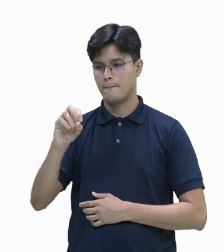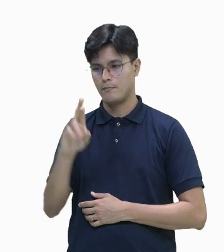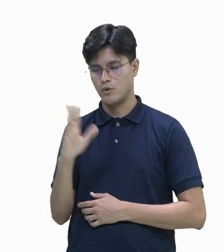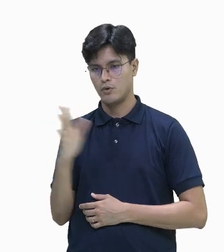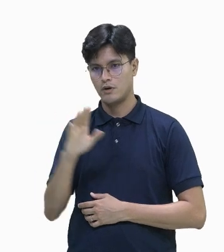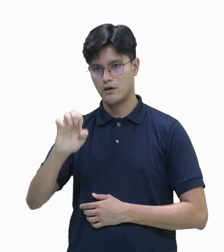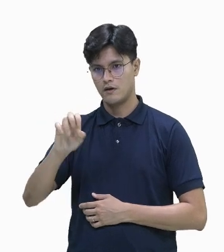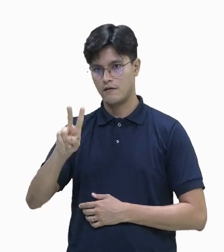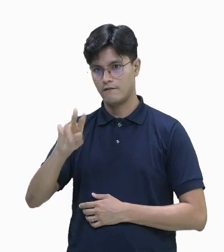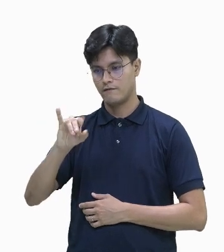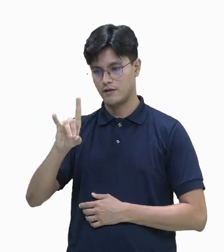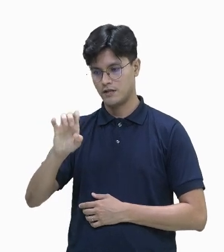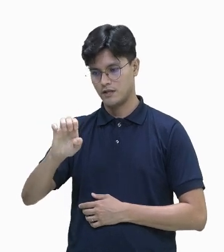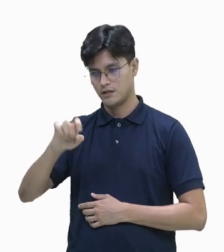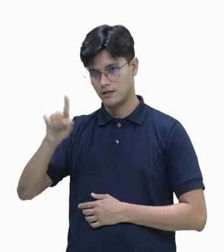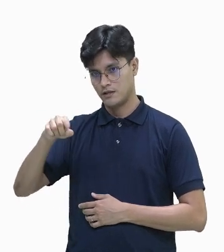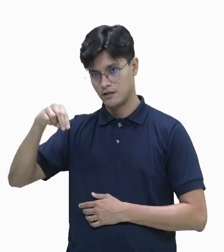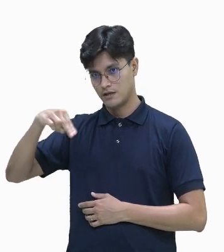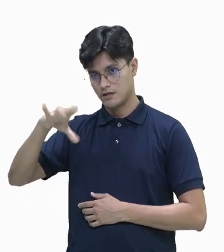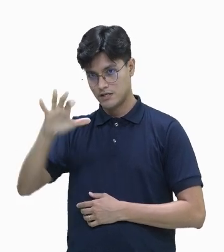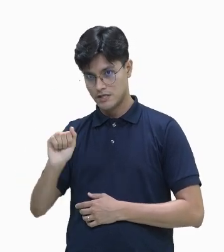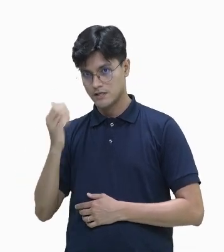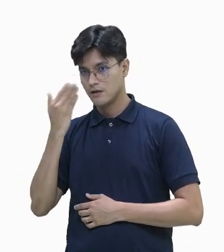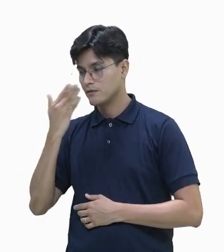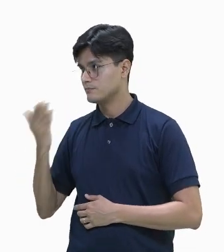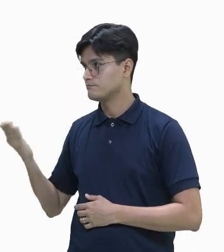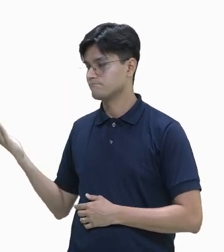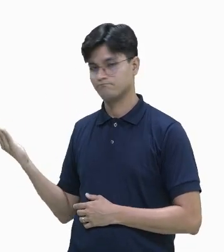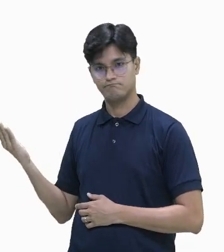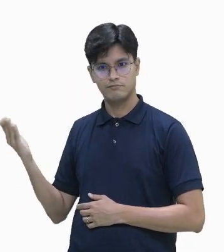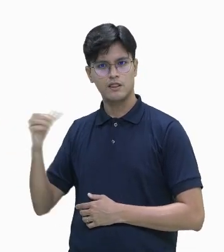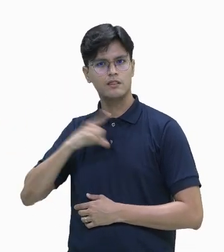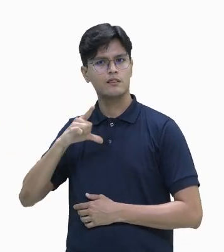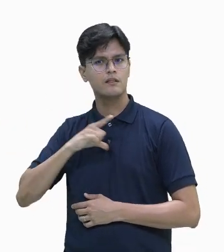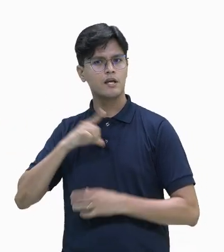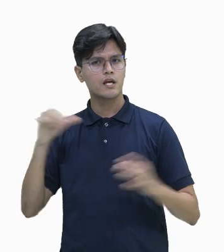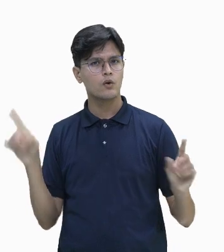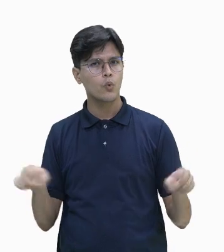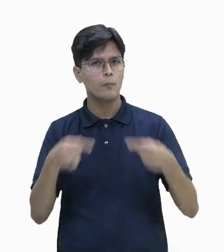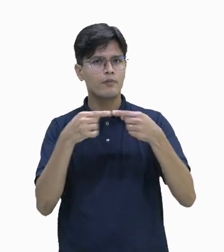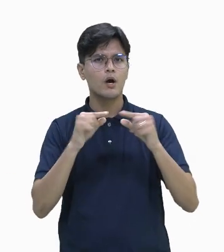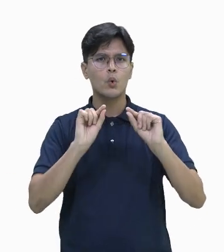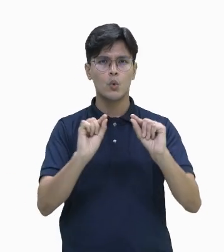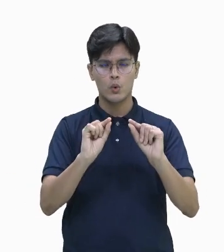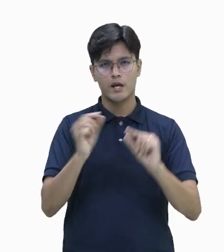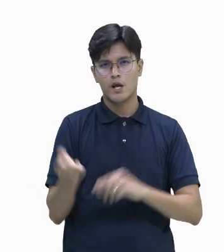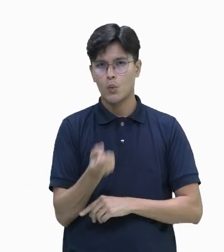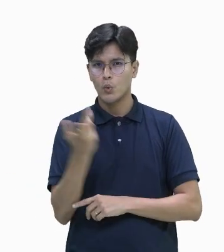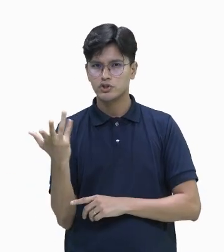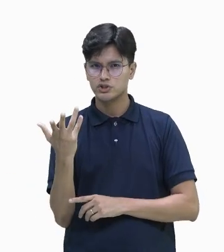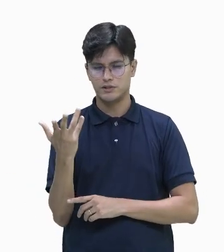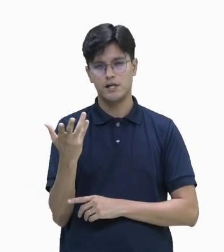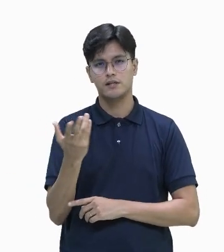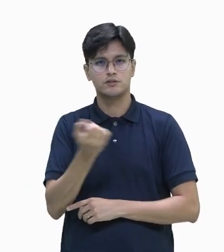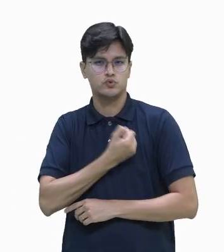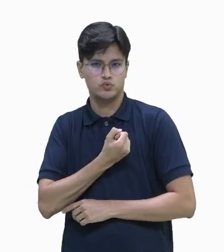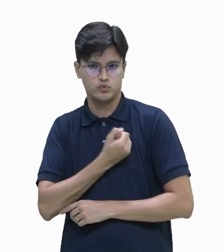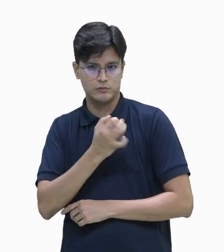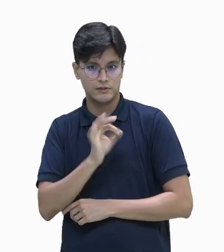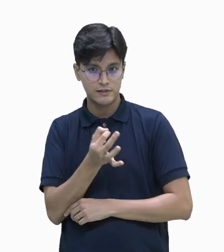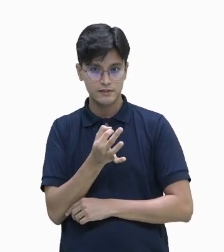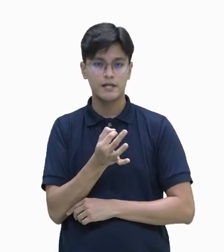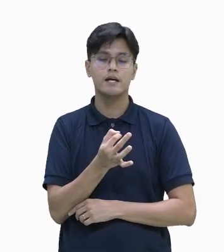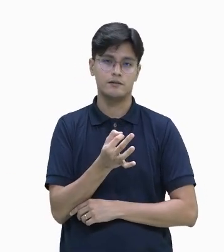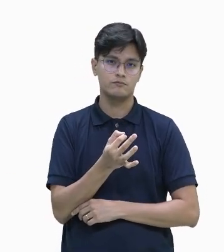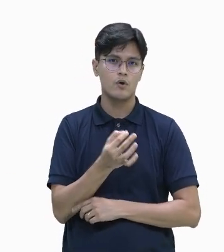a ver com questão de dados estatísticos, dados numéricos. Então, olha só, são extremamente comuns por evidenciar